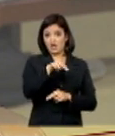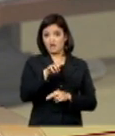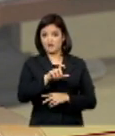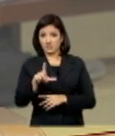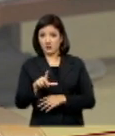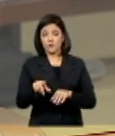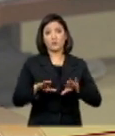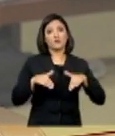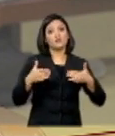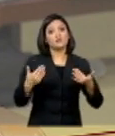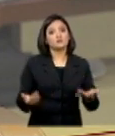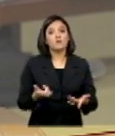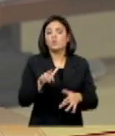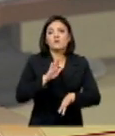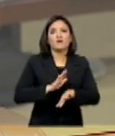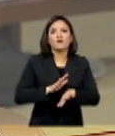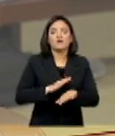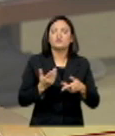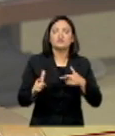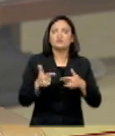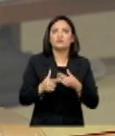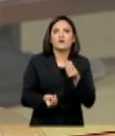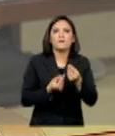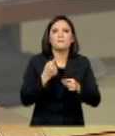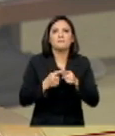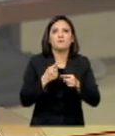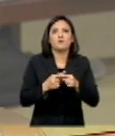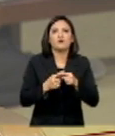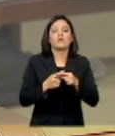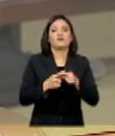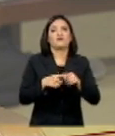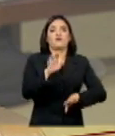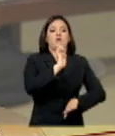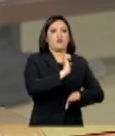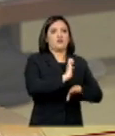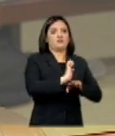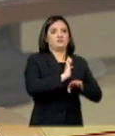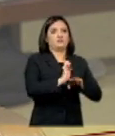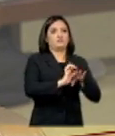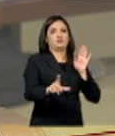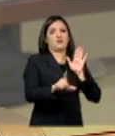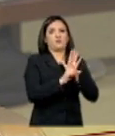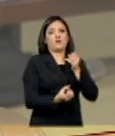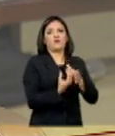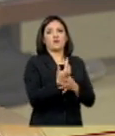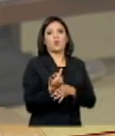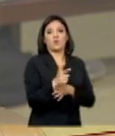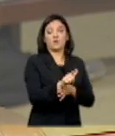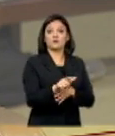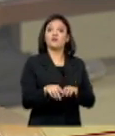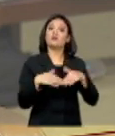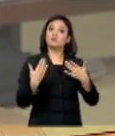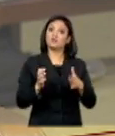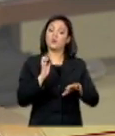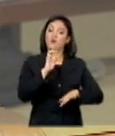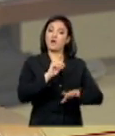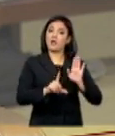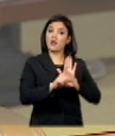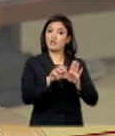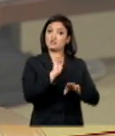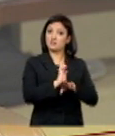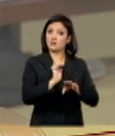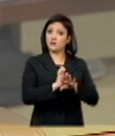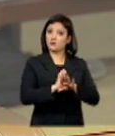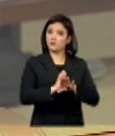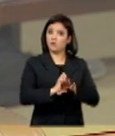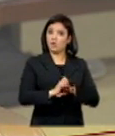para a atuação da legislação estadual em caso a lei estadual impugnada ao disposto a proibição de